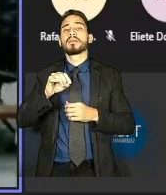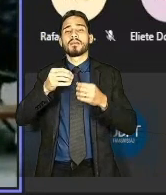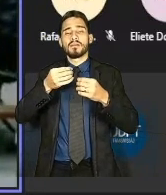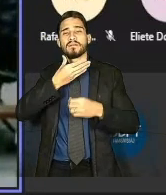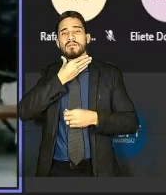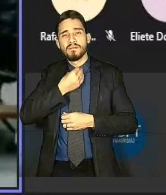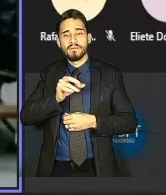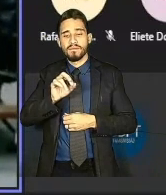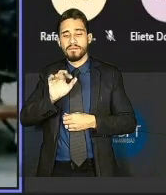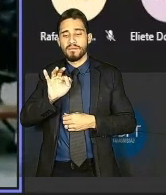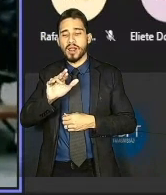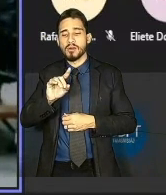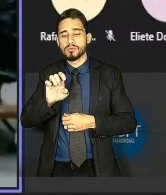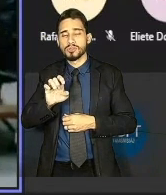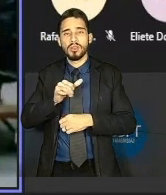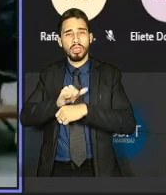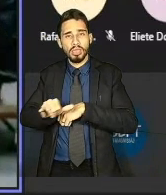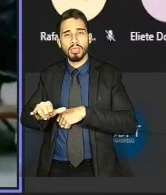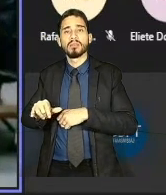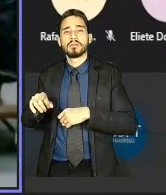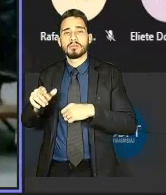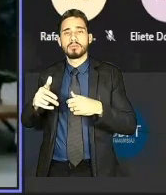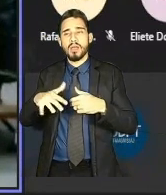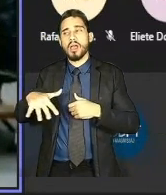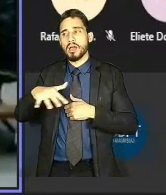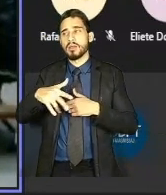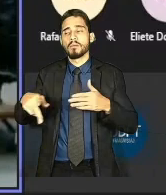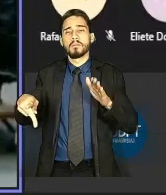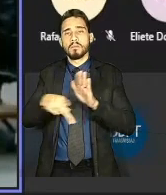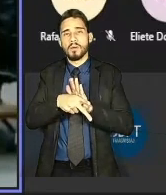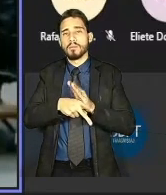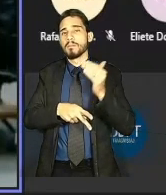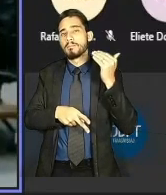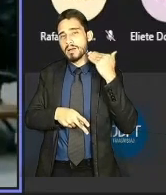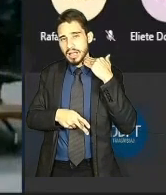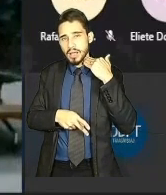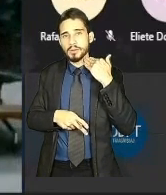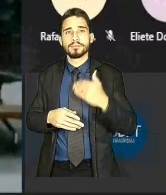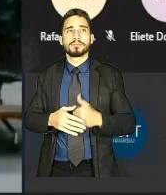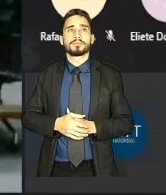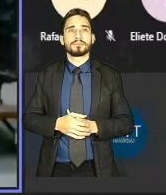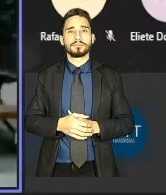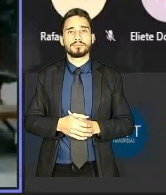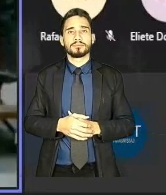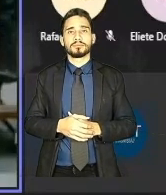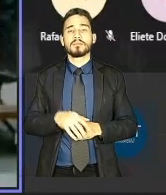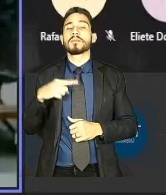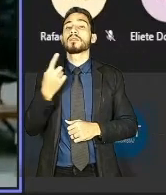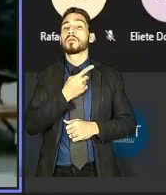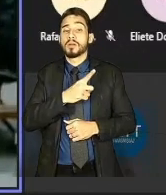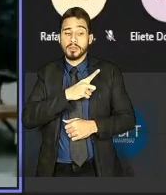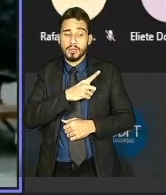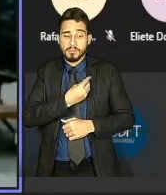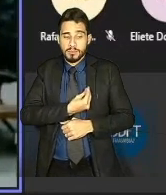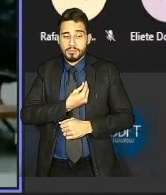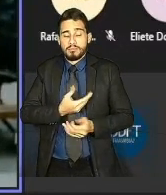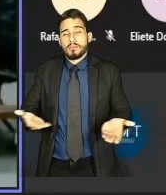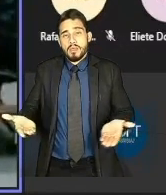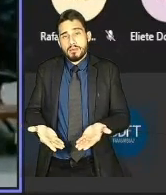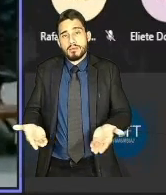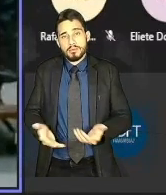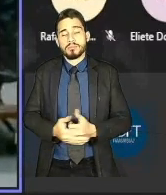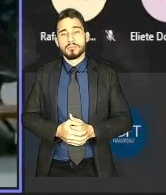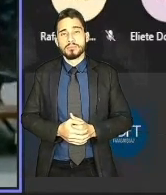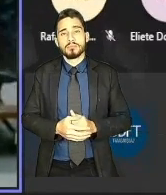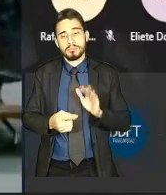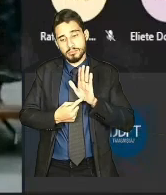a fraudes e delitos praticados por terceiros no âmbito das operações bancárias. Mutatis mutandis é o que nós temos aqui